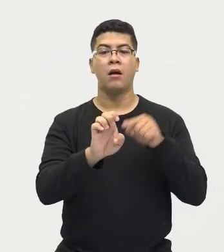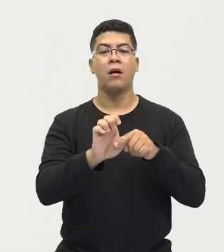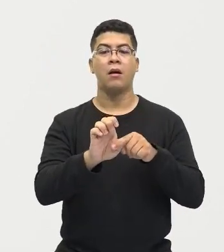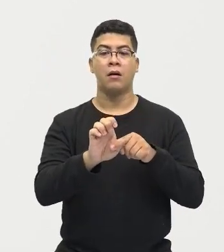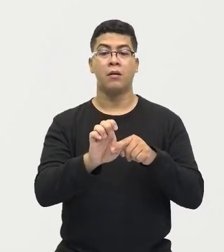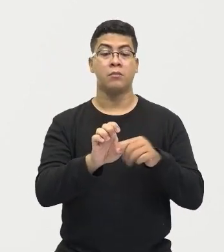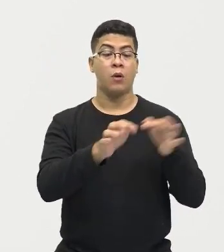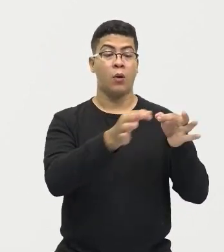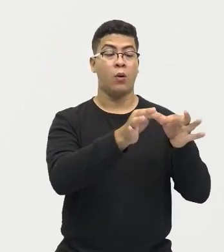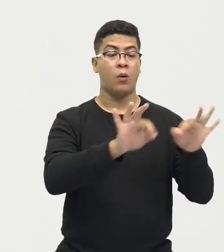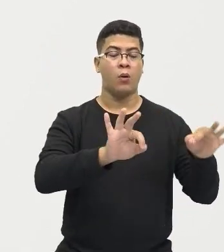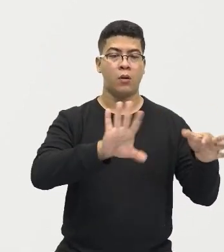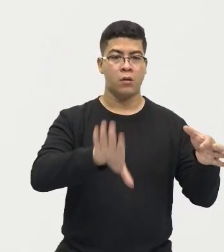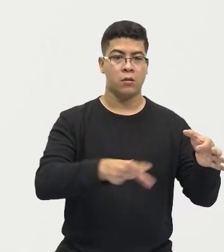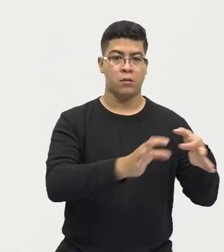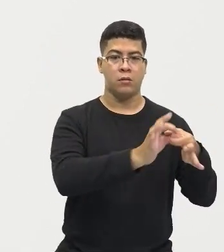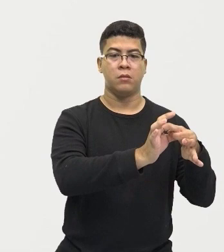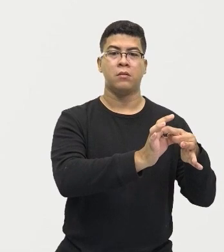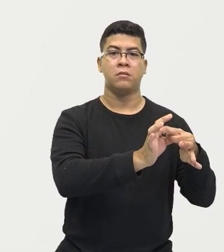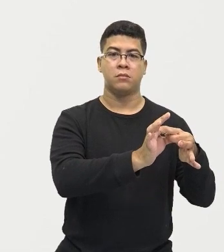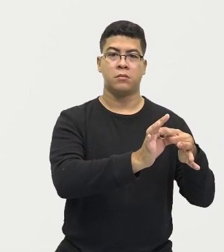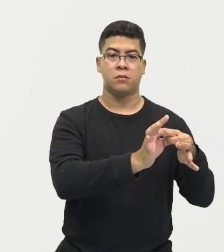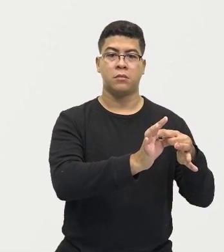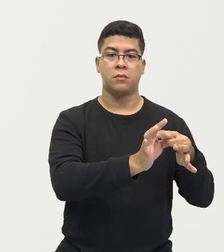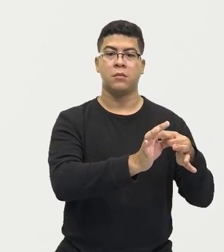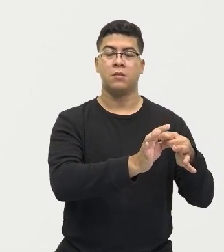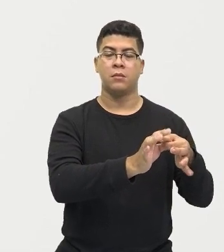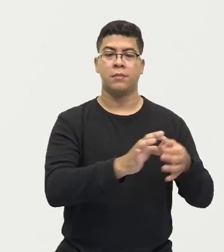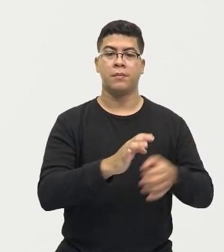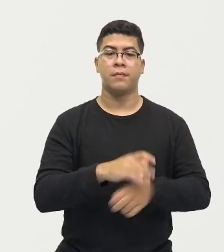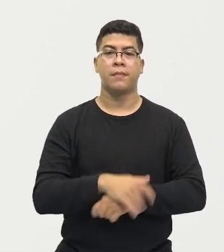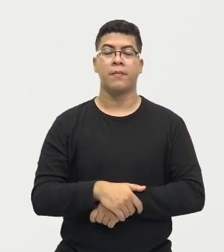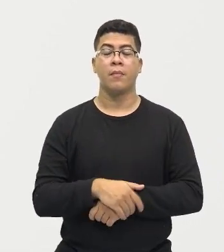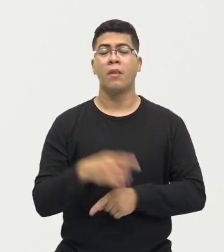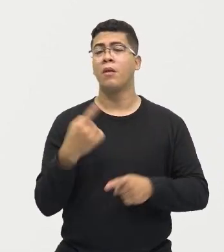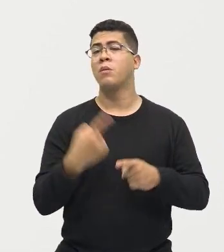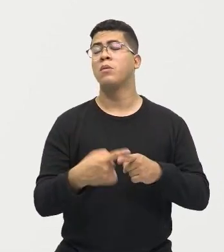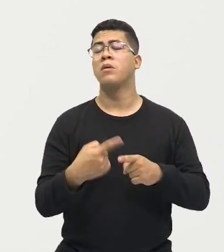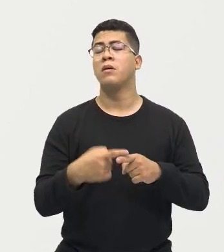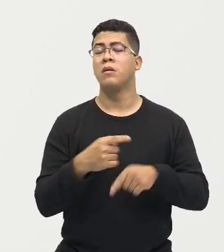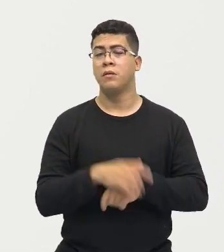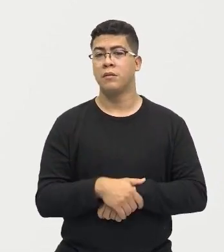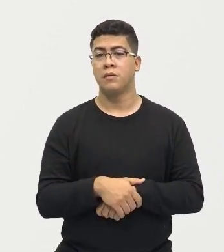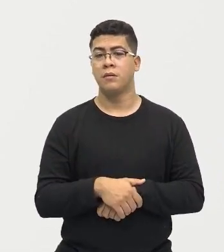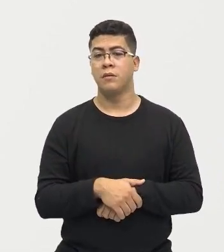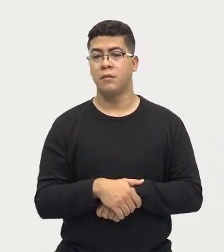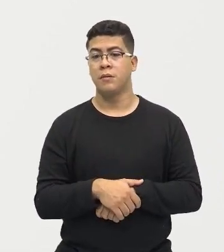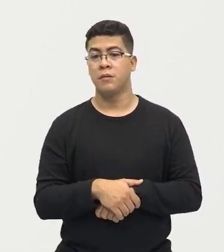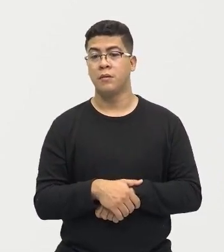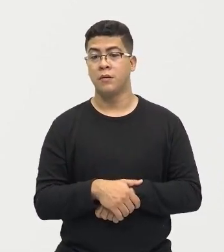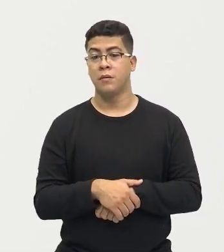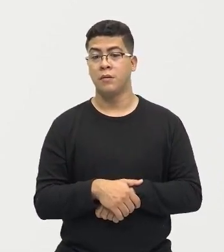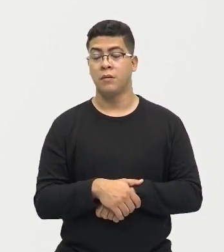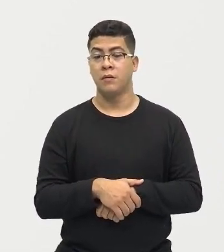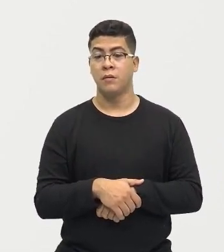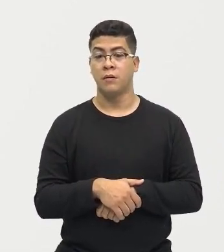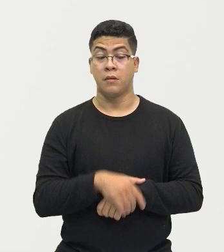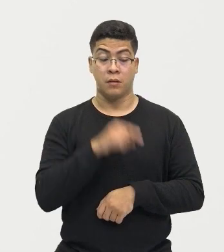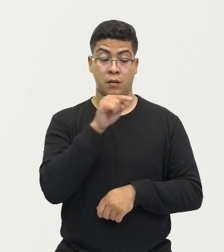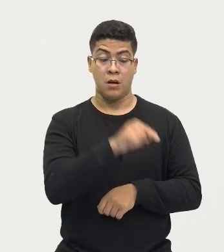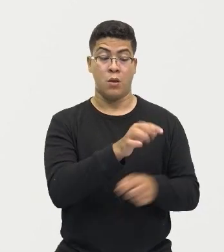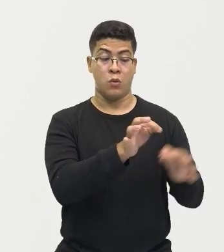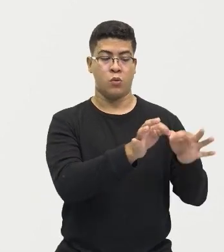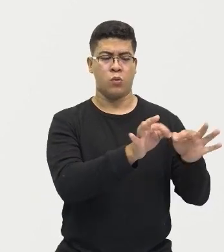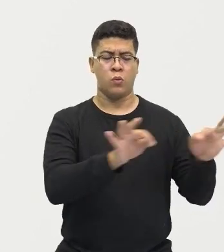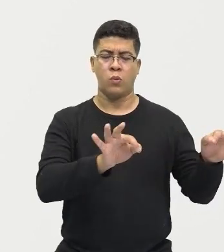subordinada. Subordinada a quem? A essa oração principal aqui. Por quê? Porque aqui, toda ela